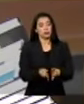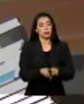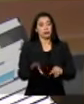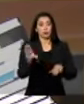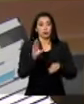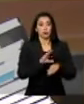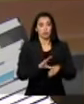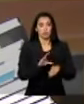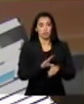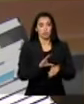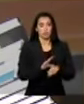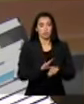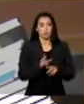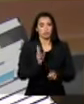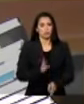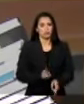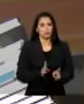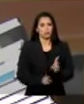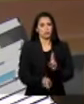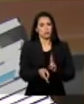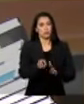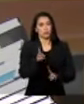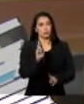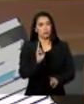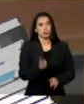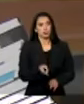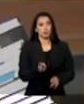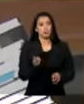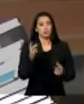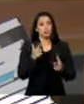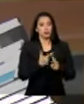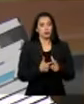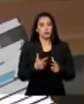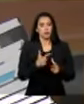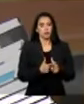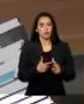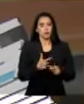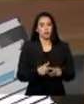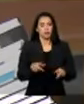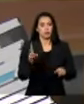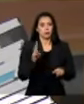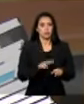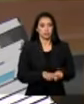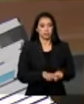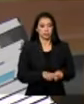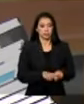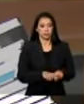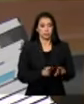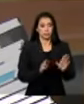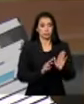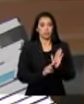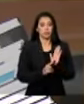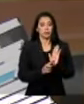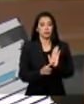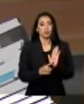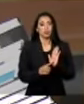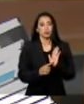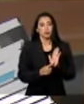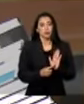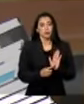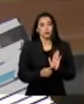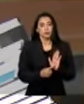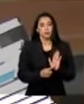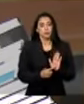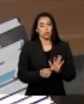enquanto perdurar a situação precária das penitenciárias. Refere-se